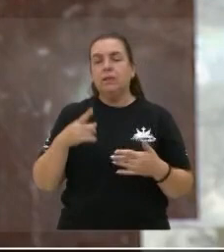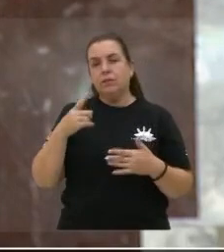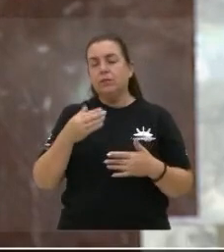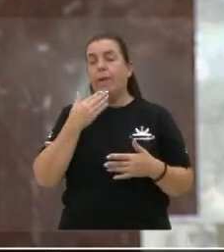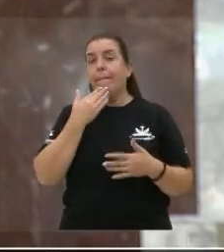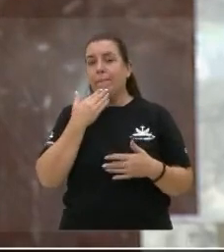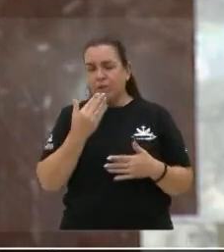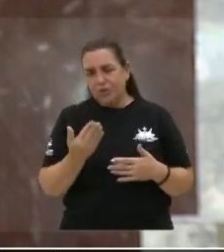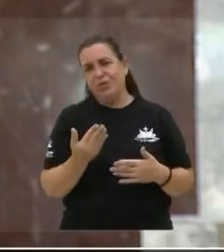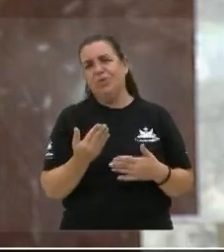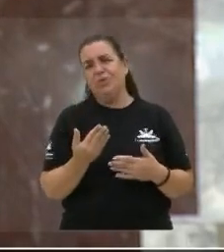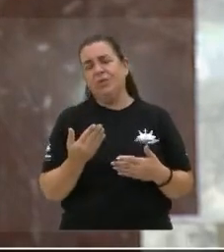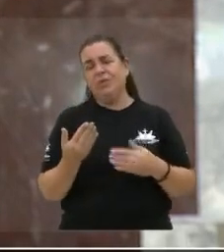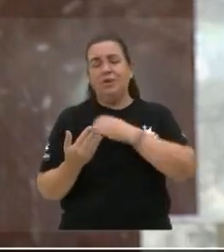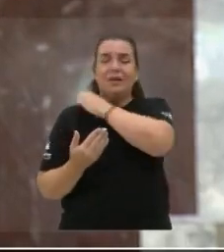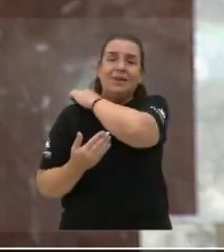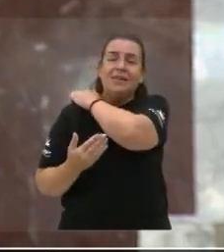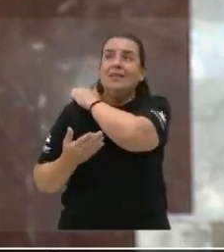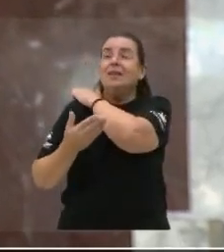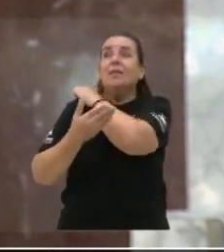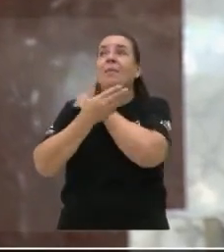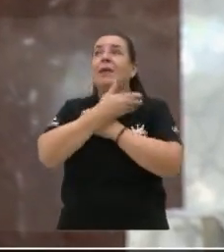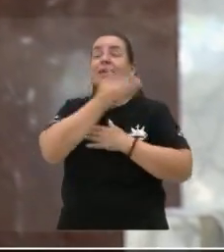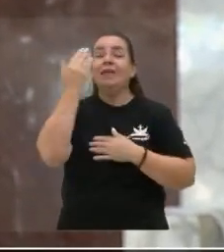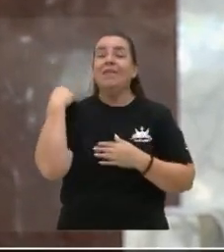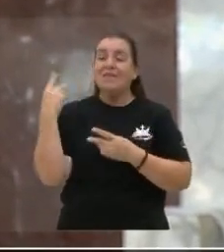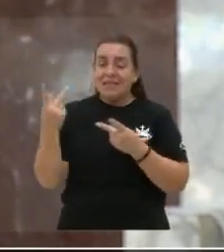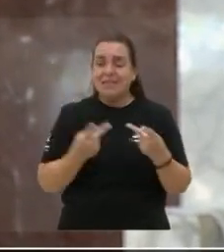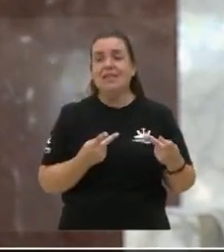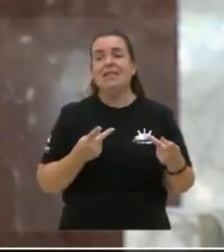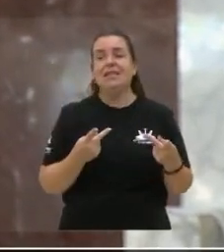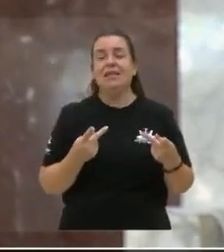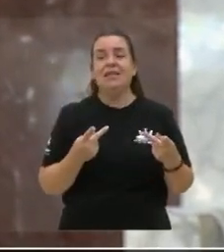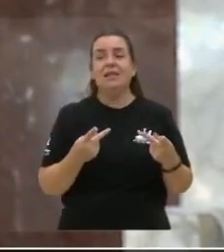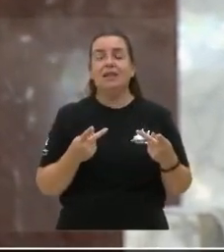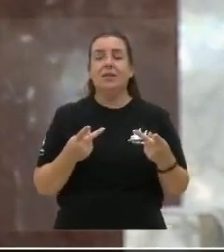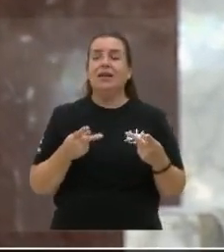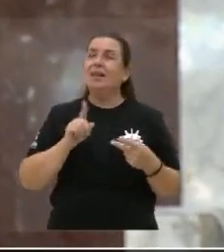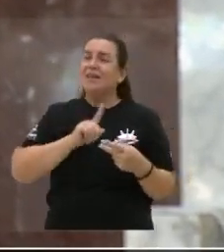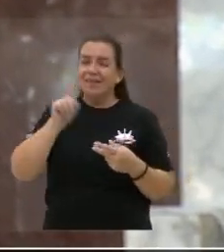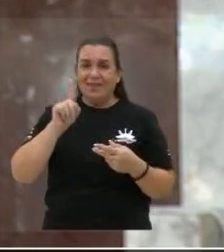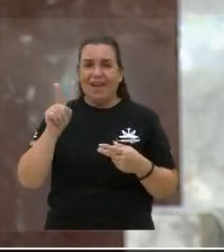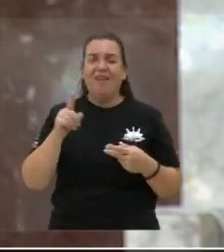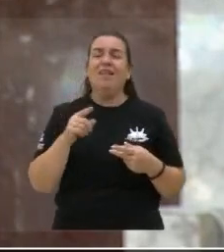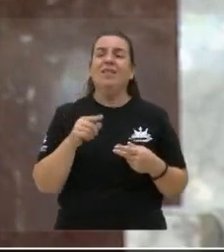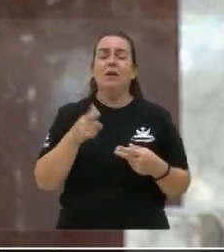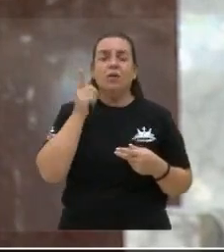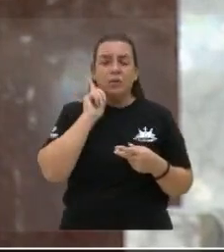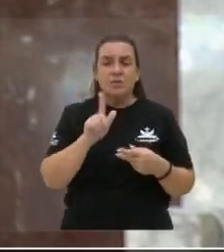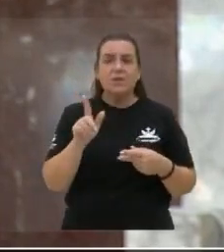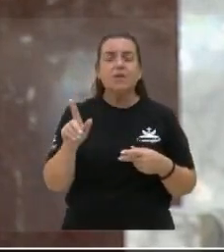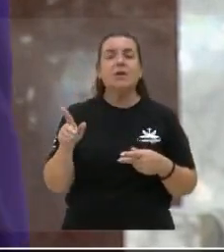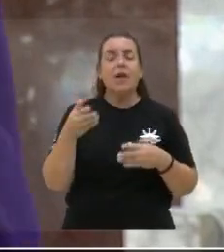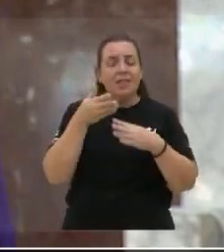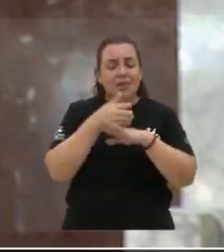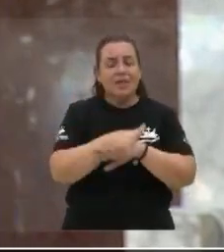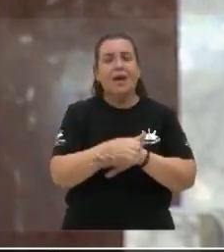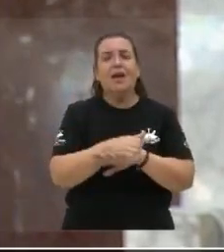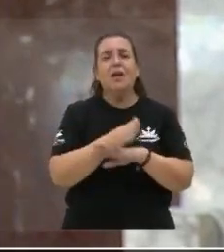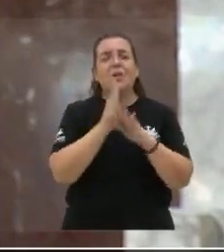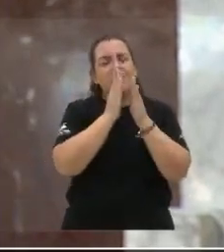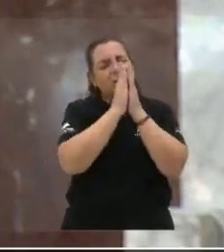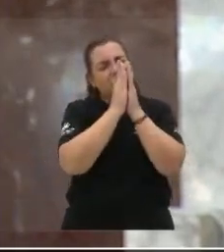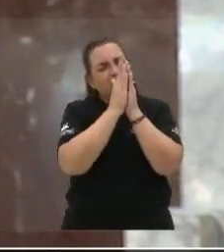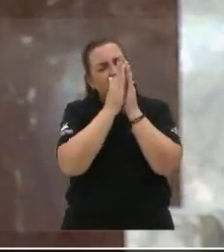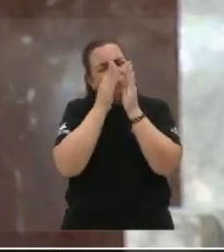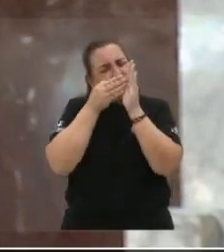apelo, que Nossa Senhora visite, que Nossa Senhora consiga entrar pela